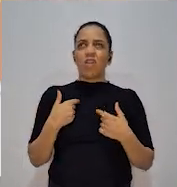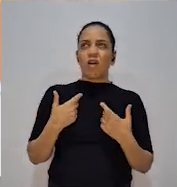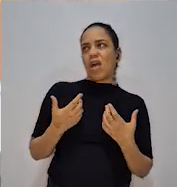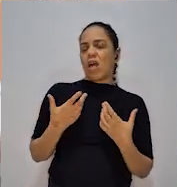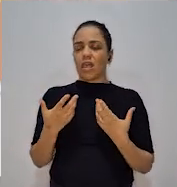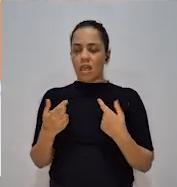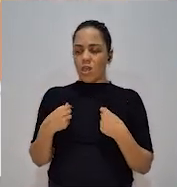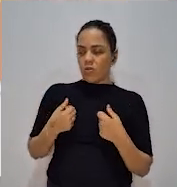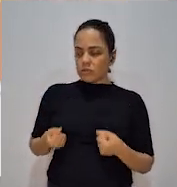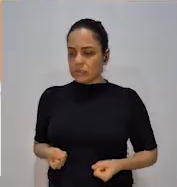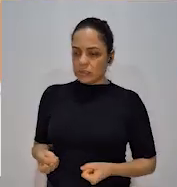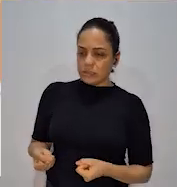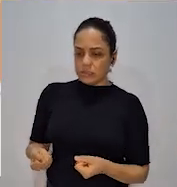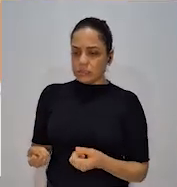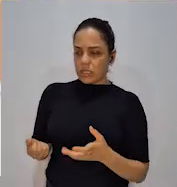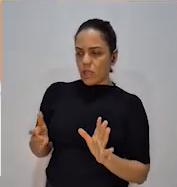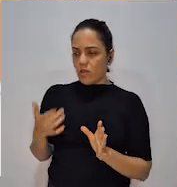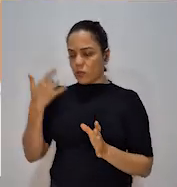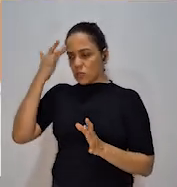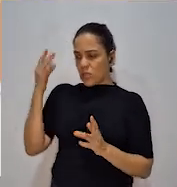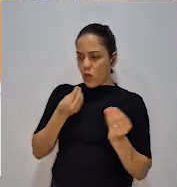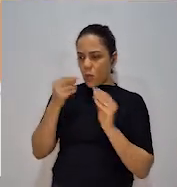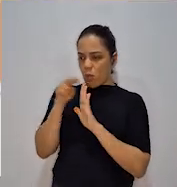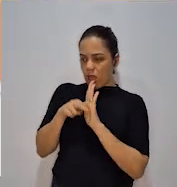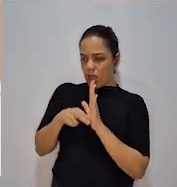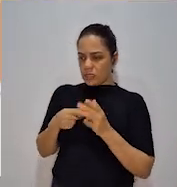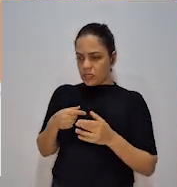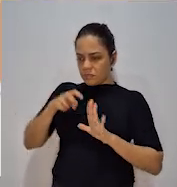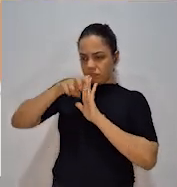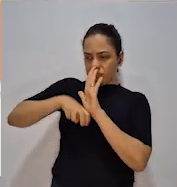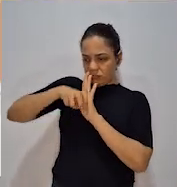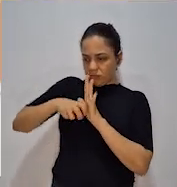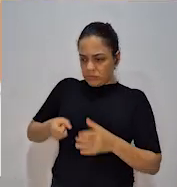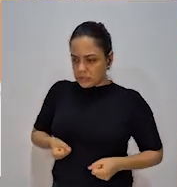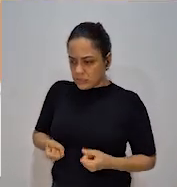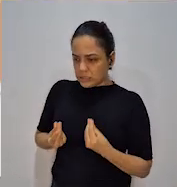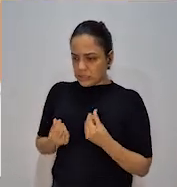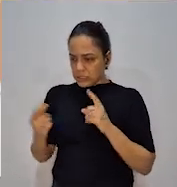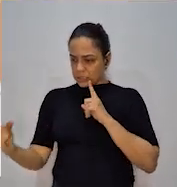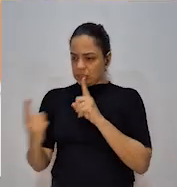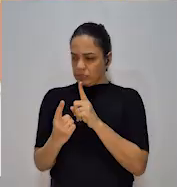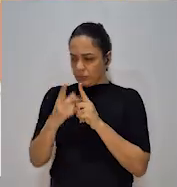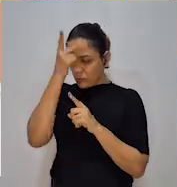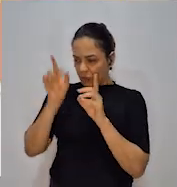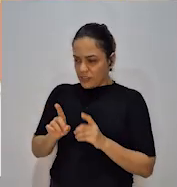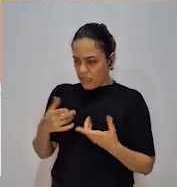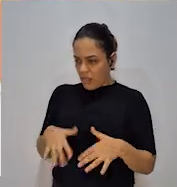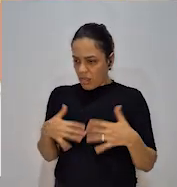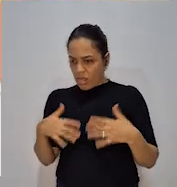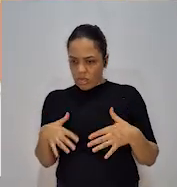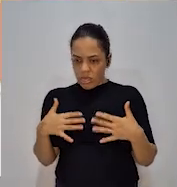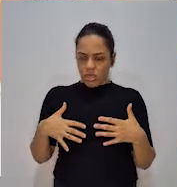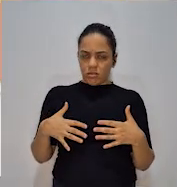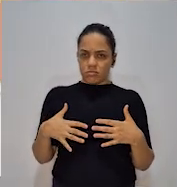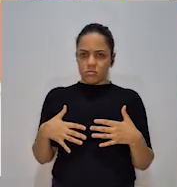Não empurro? Ai, não, na dúvida, eu não vou trazer. É isso que acontece. Preconceito é não saber lidar. Né? E aí isso nos